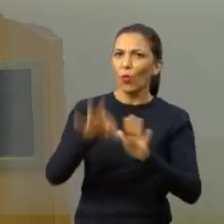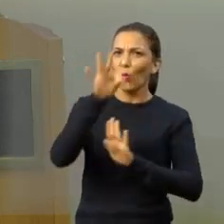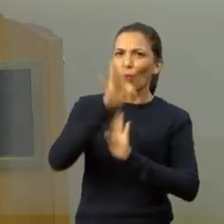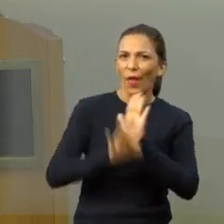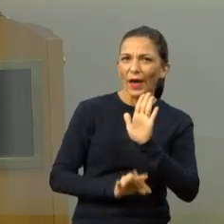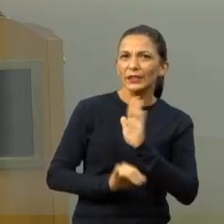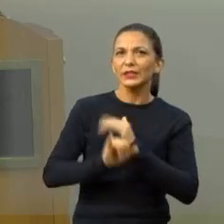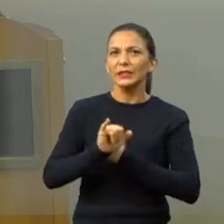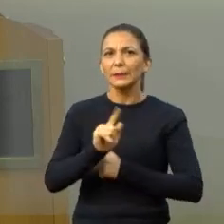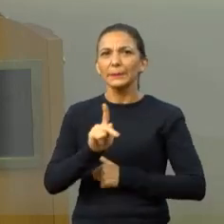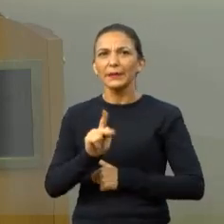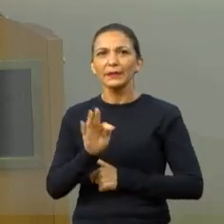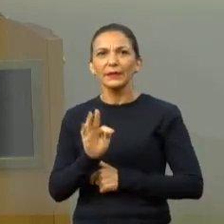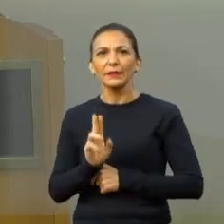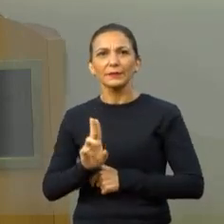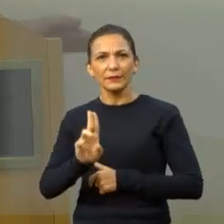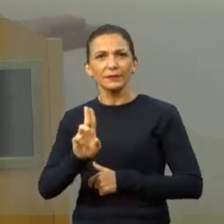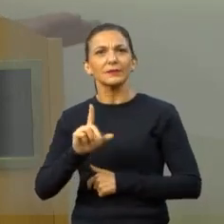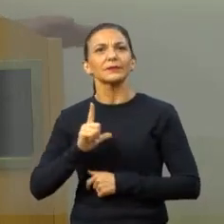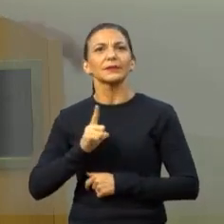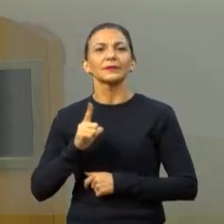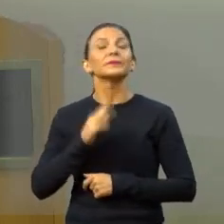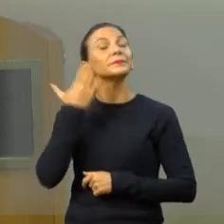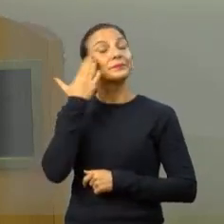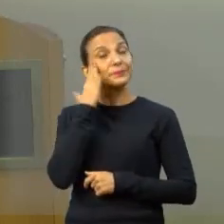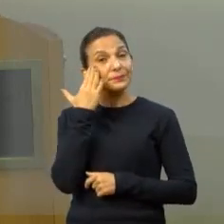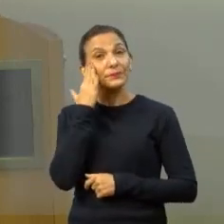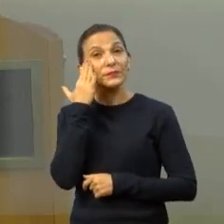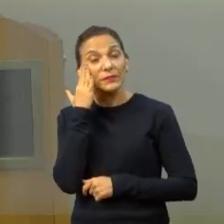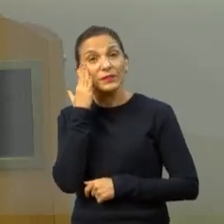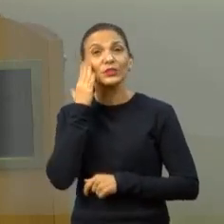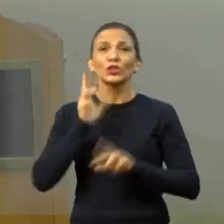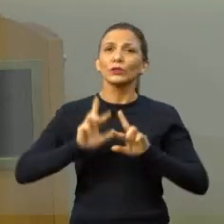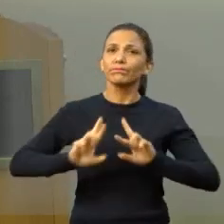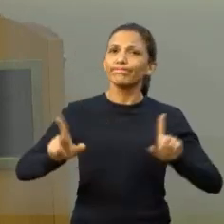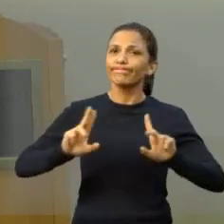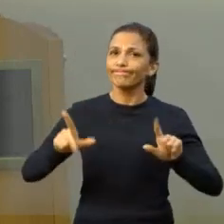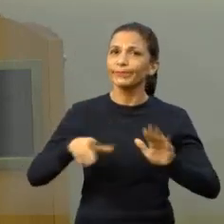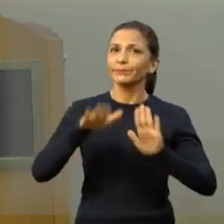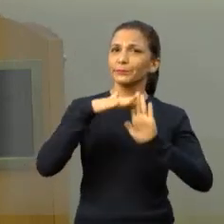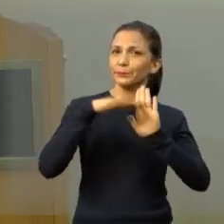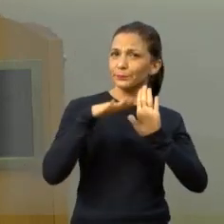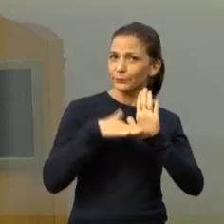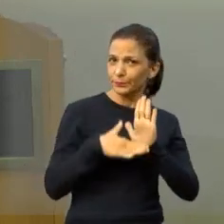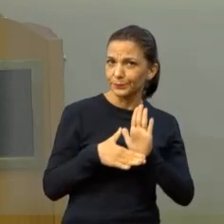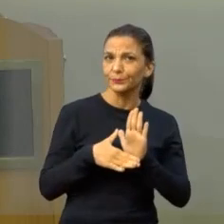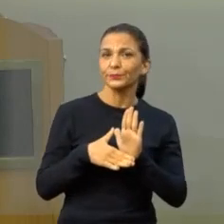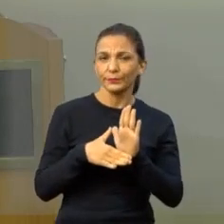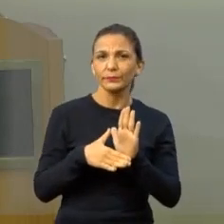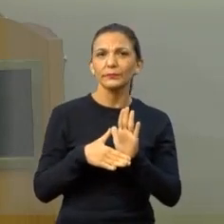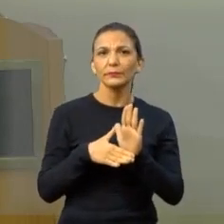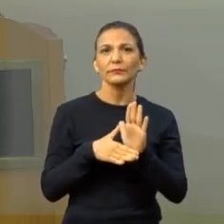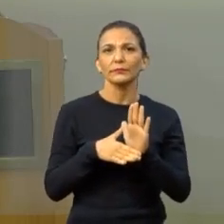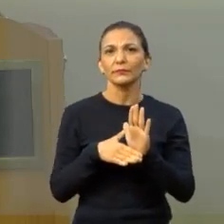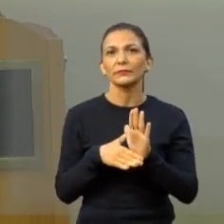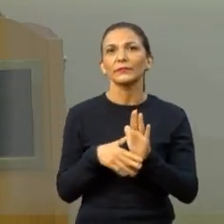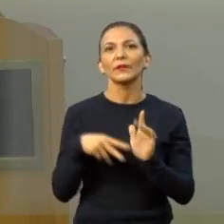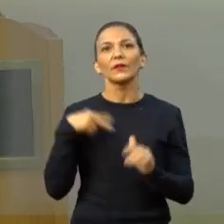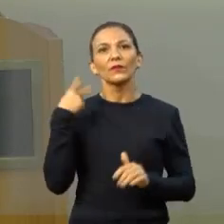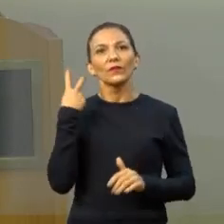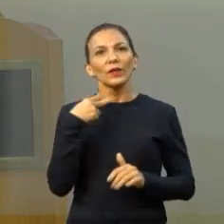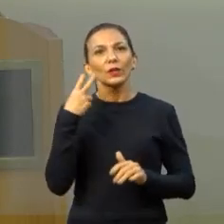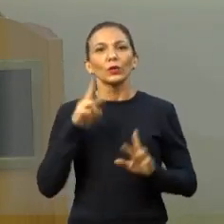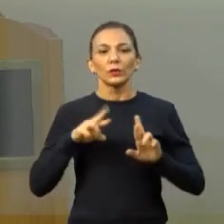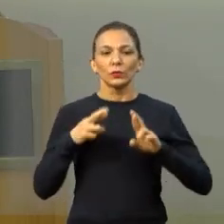O que é IPTU O que é isso que aquilo eu entendi muito bem mas enfim eu acho que o pessoal aqui os vereadores devem se reunir